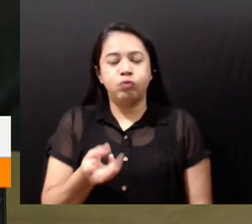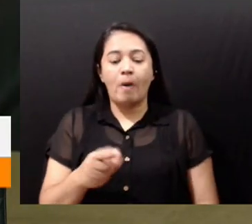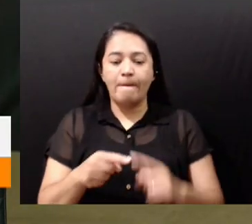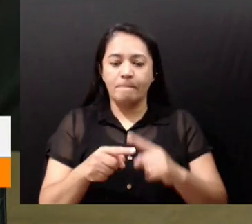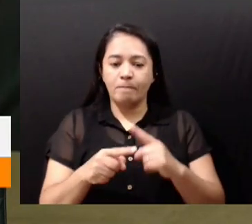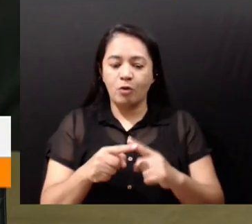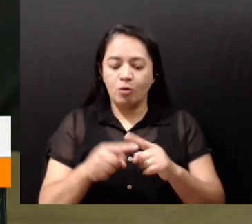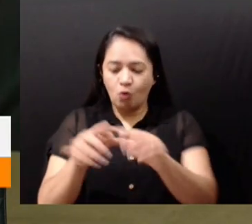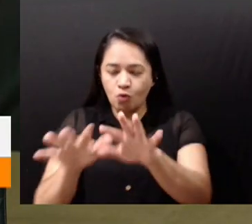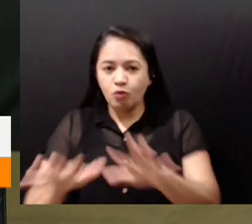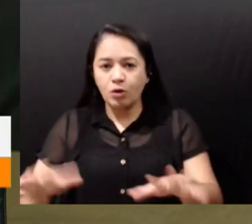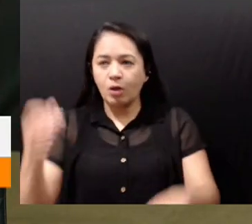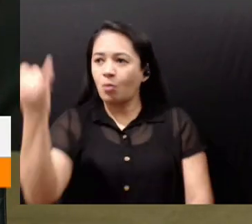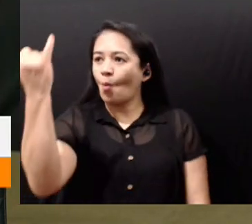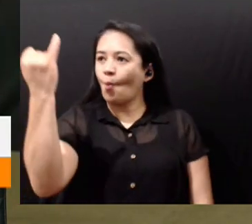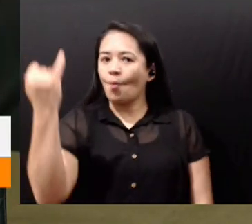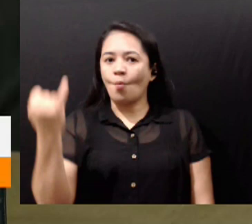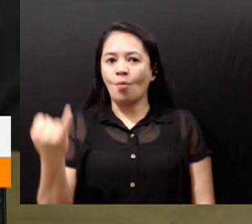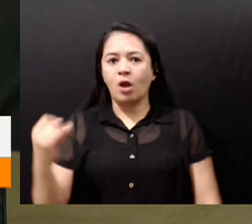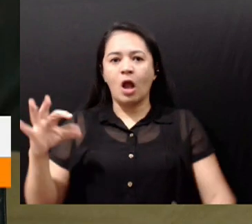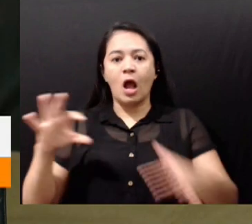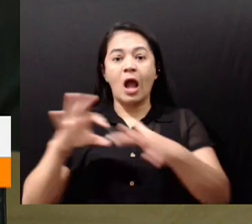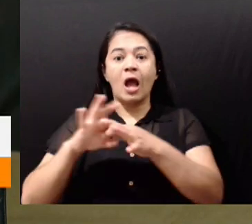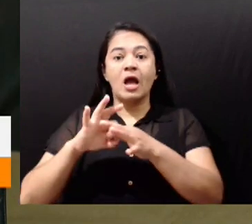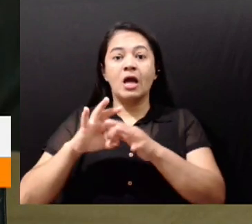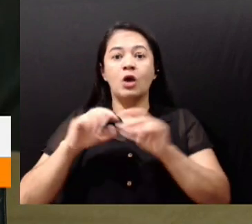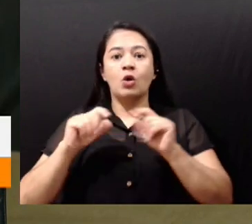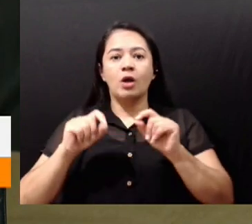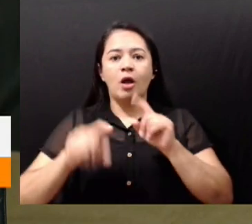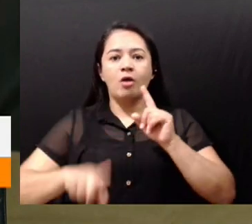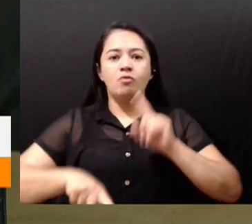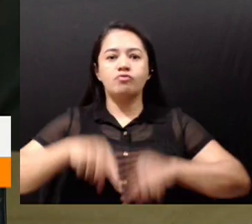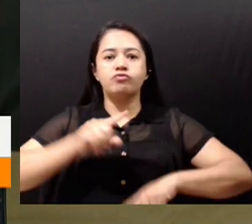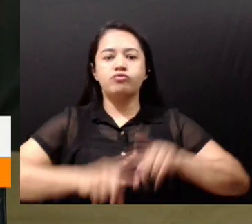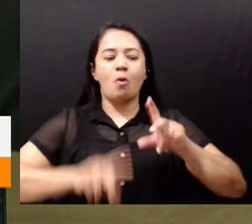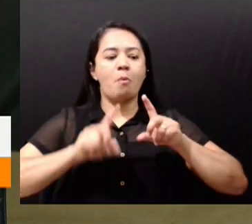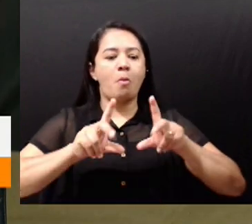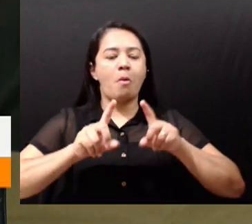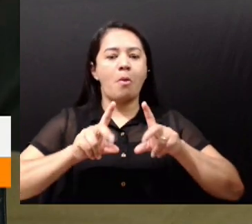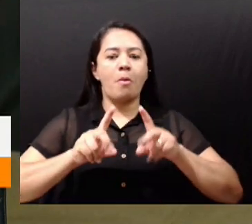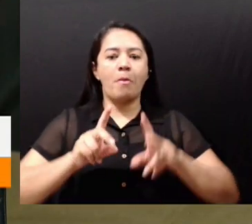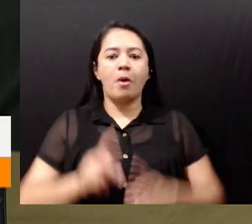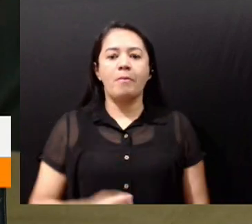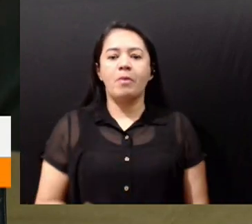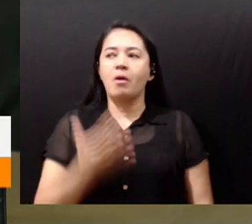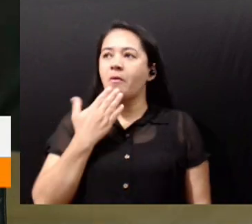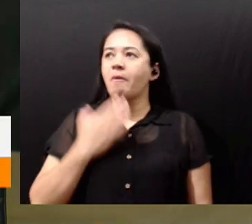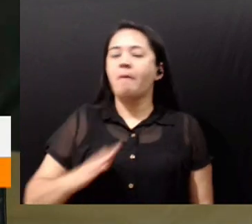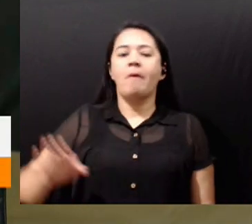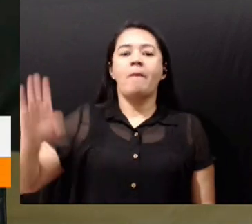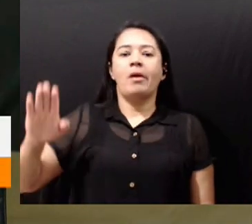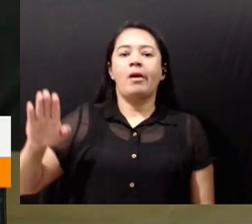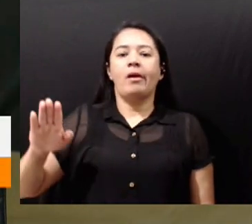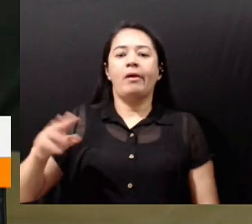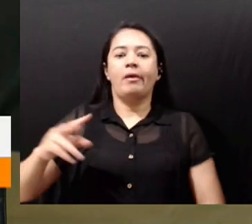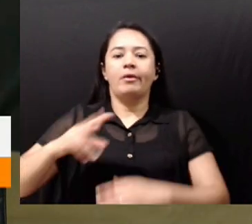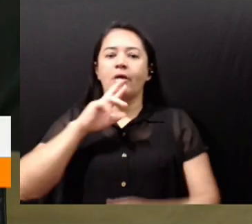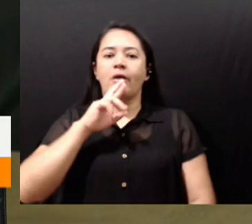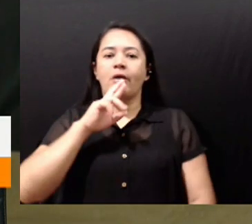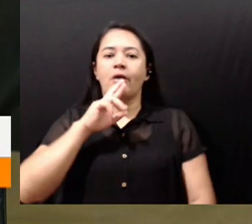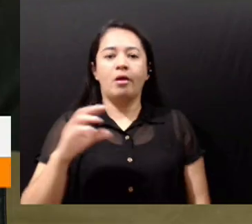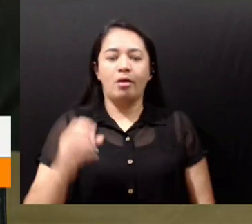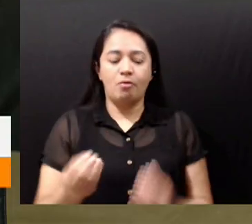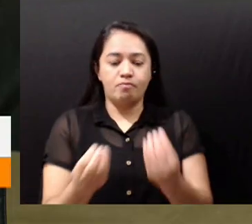se associa à venda de produtos e mentorias que prometem resultados milagrosos, né? Você, como